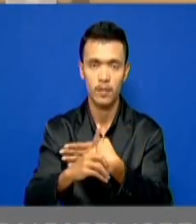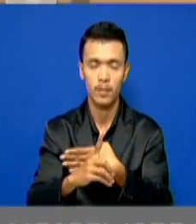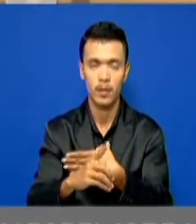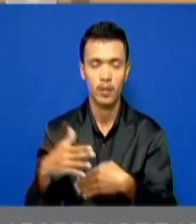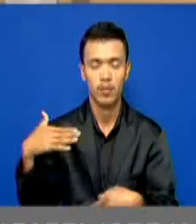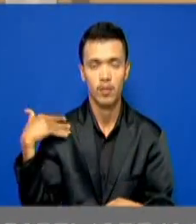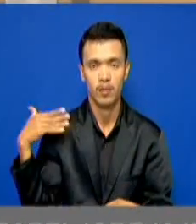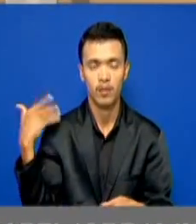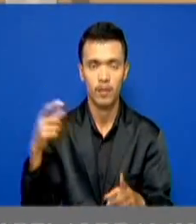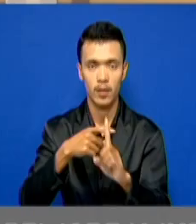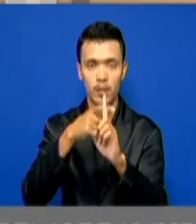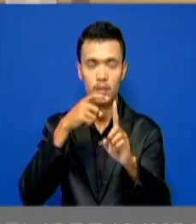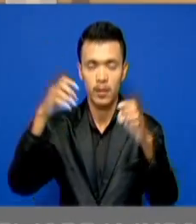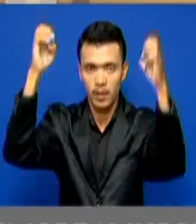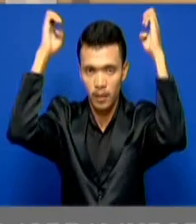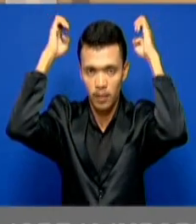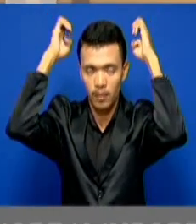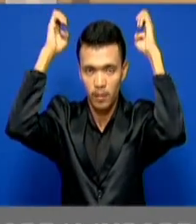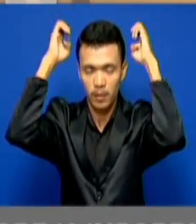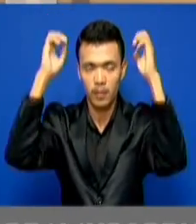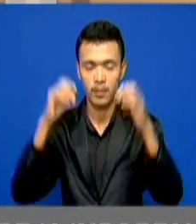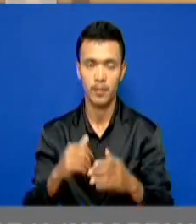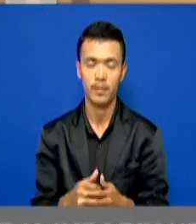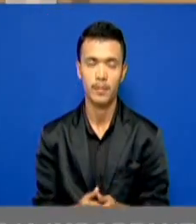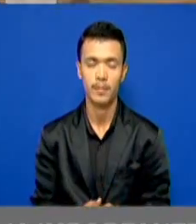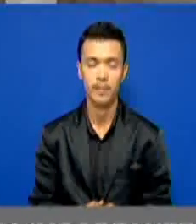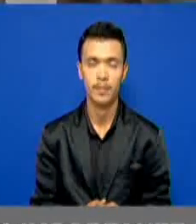desenvolvimento jovem, leu-se educação.